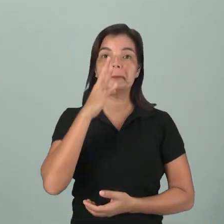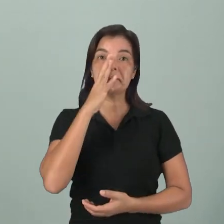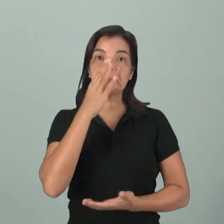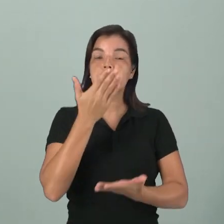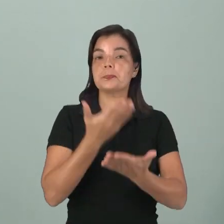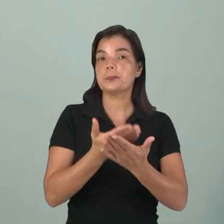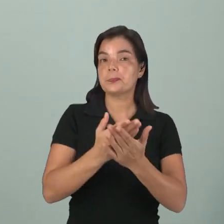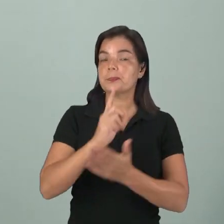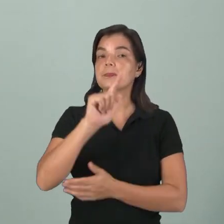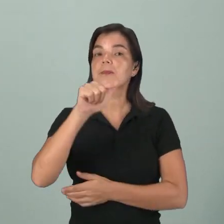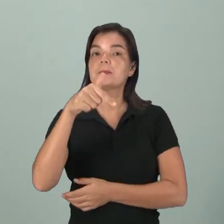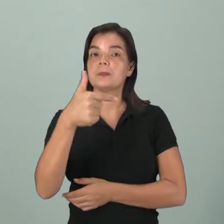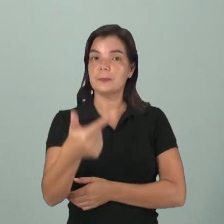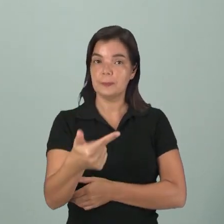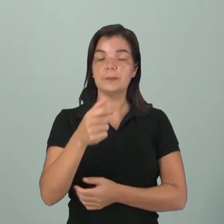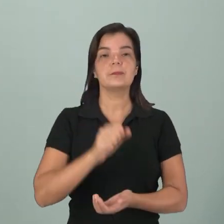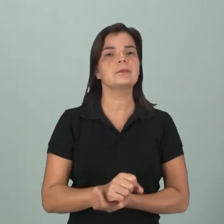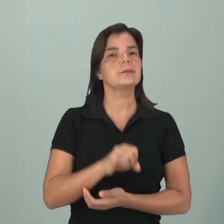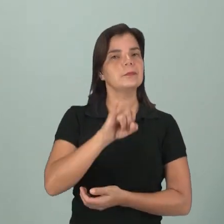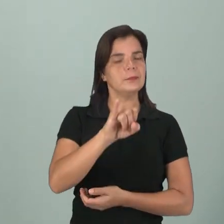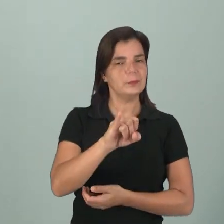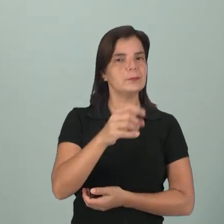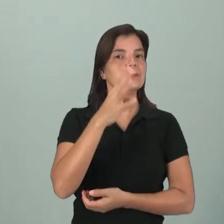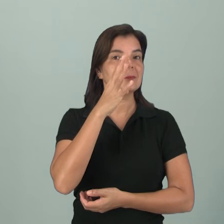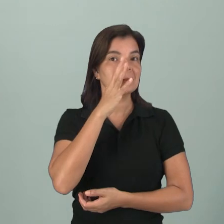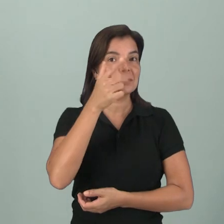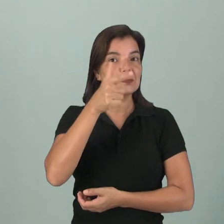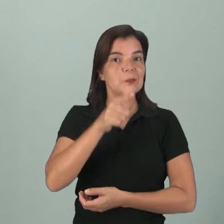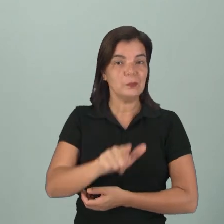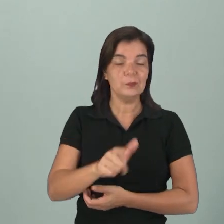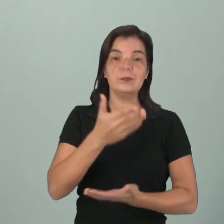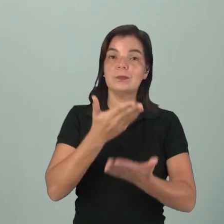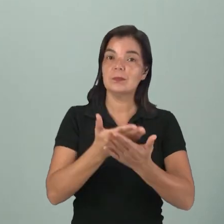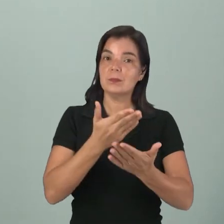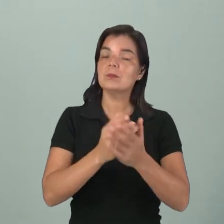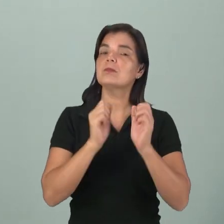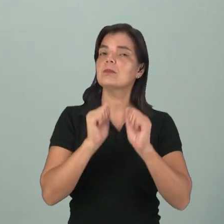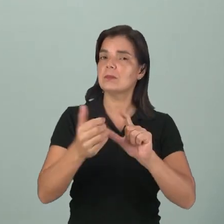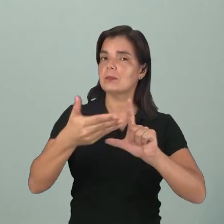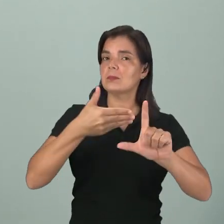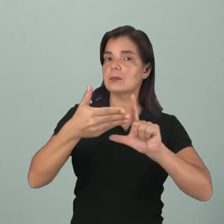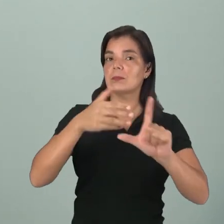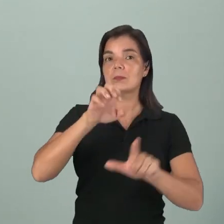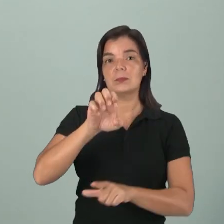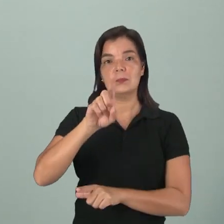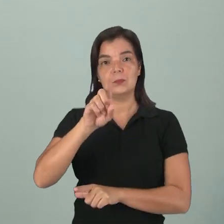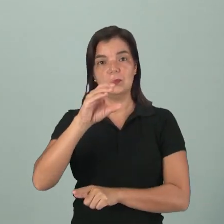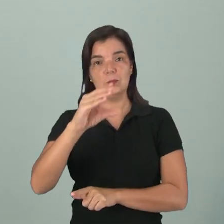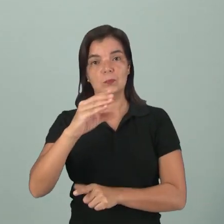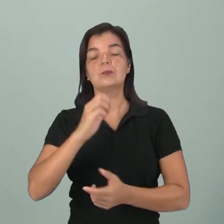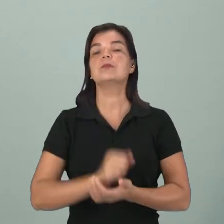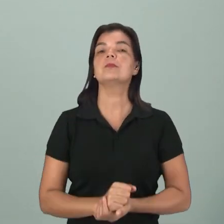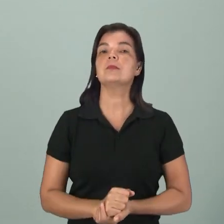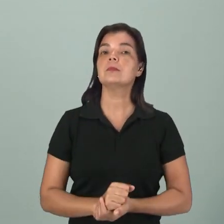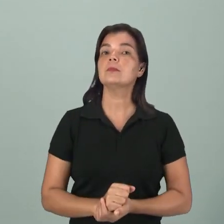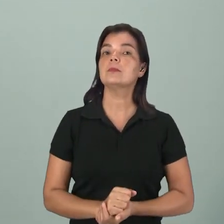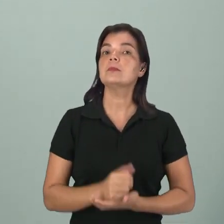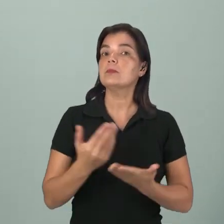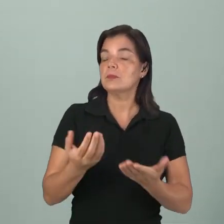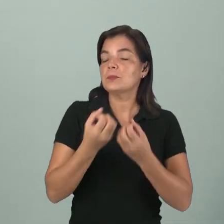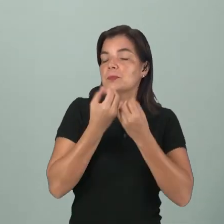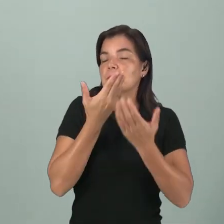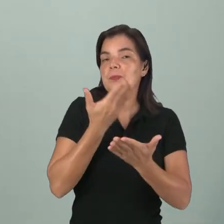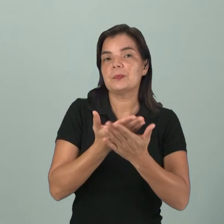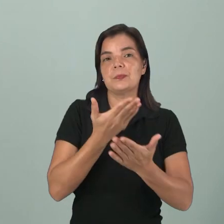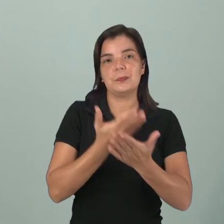deixe de assistir as nossas próximas aulas se você quer assistir novamente a sala você pode acessar a plataforma educ e